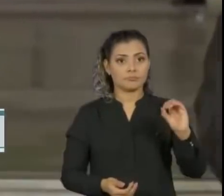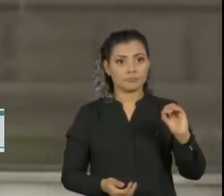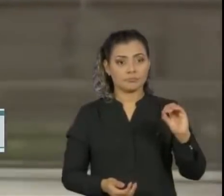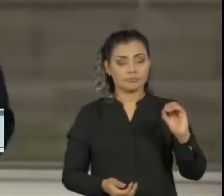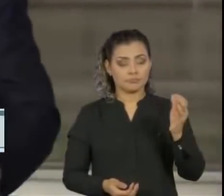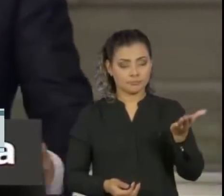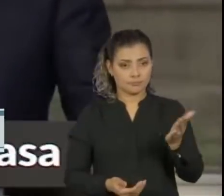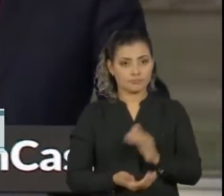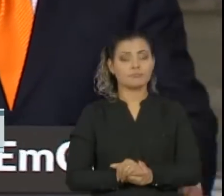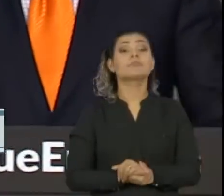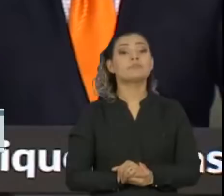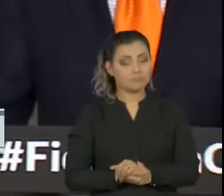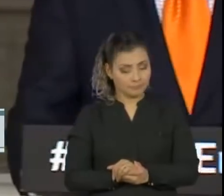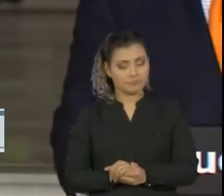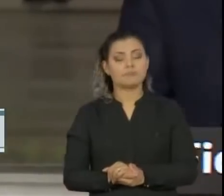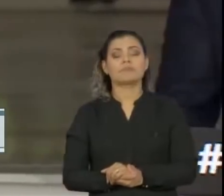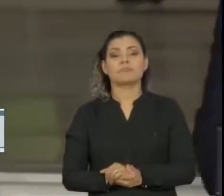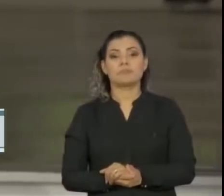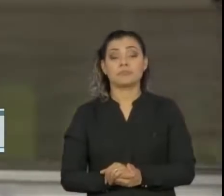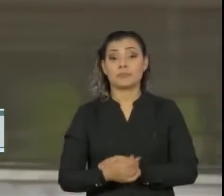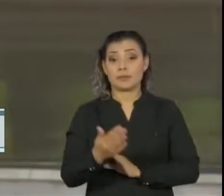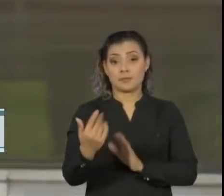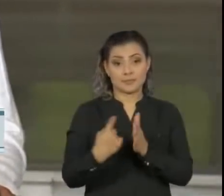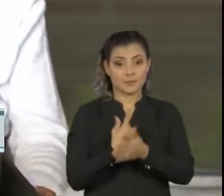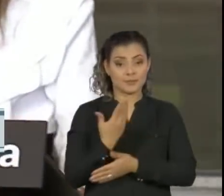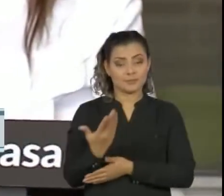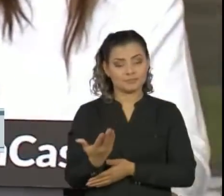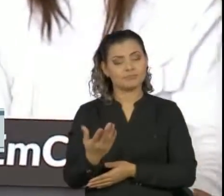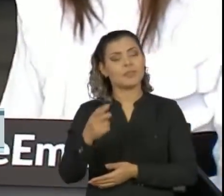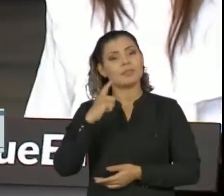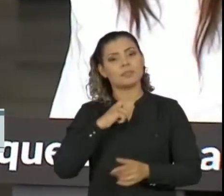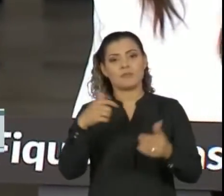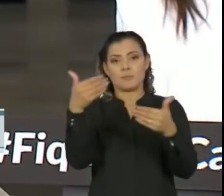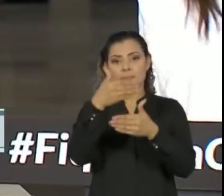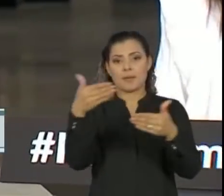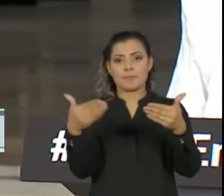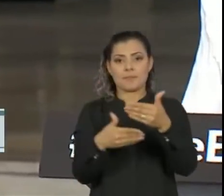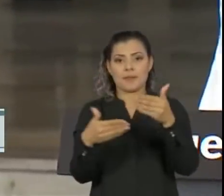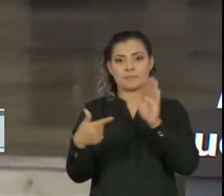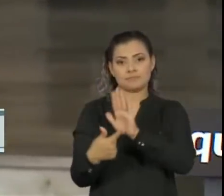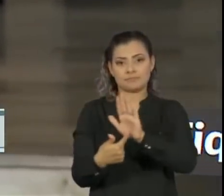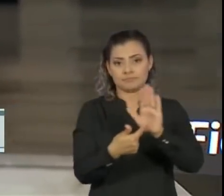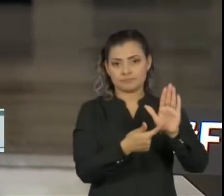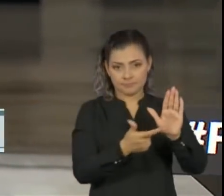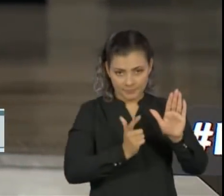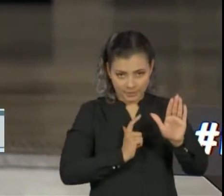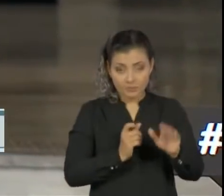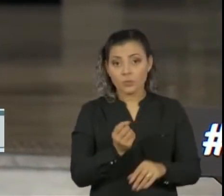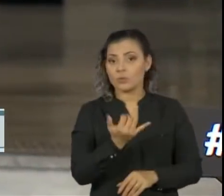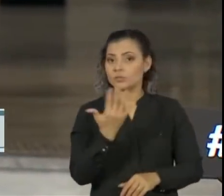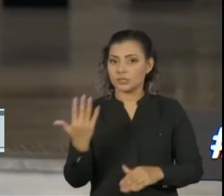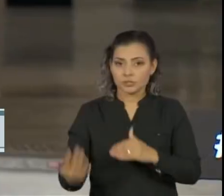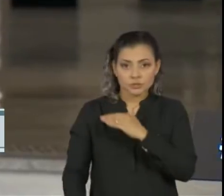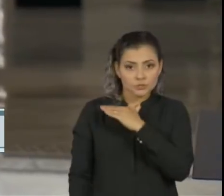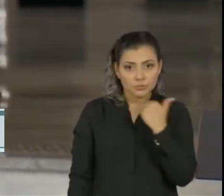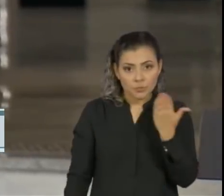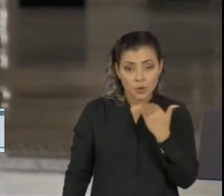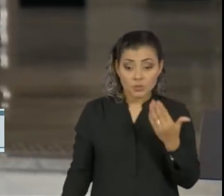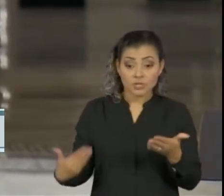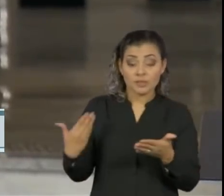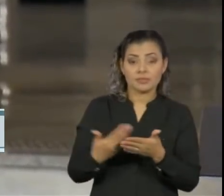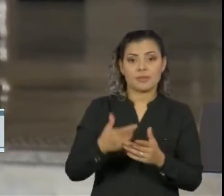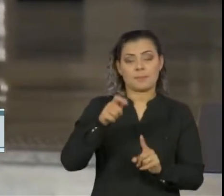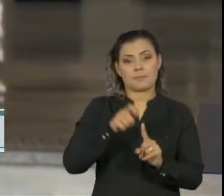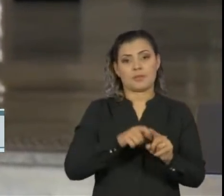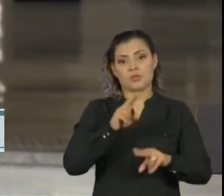Muito bem. Xandu, nós passamos aqui algumas projeções atrás. O número de óbitos previstos até o fim de